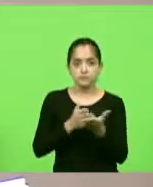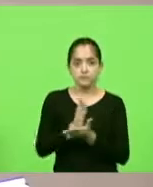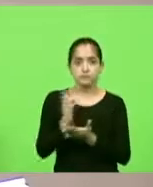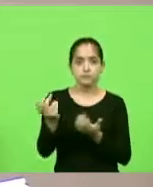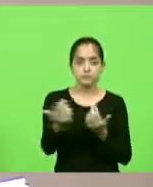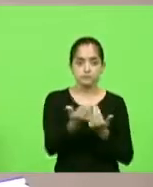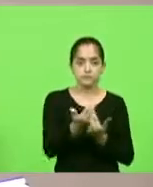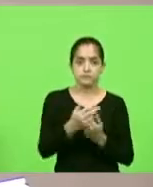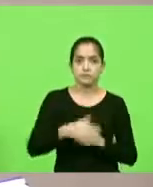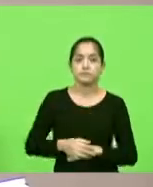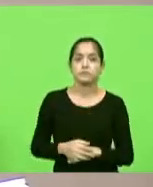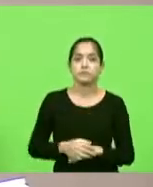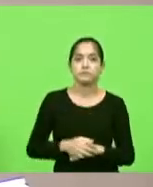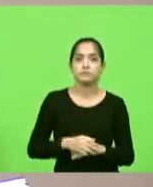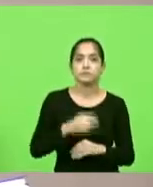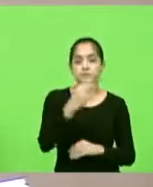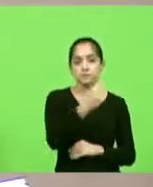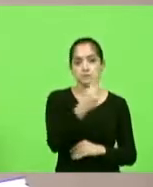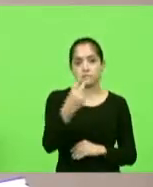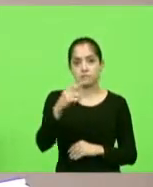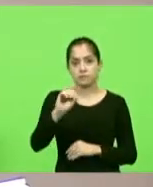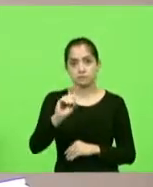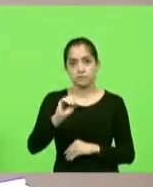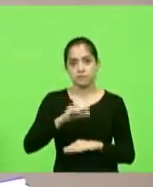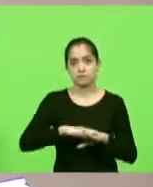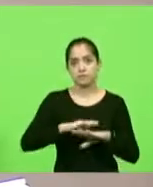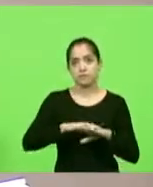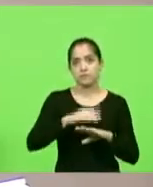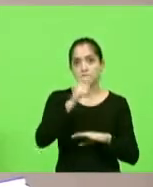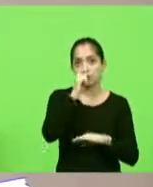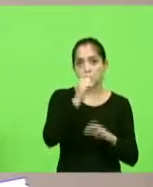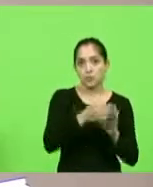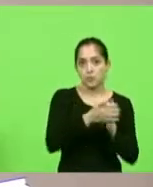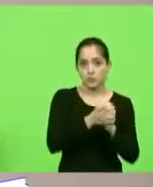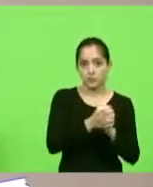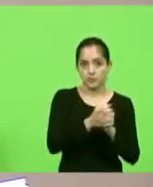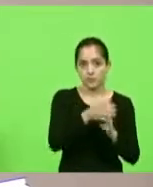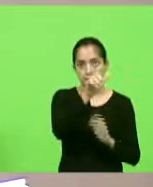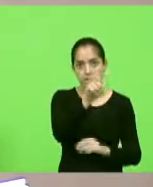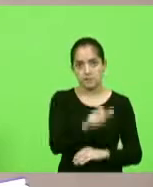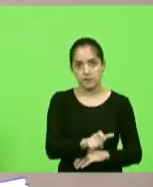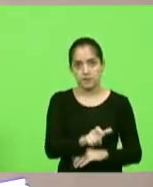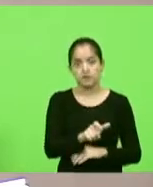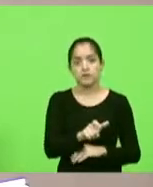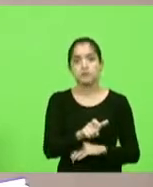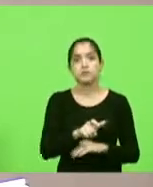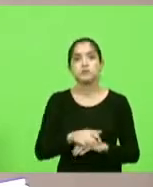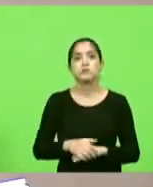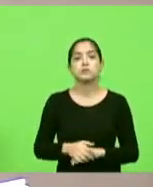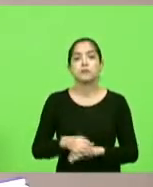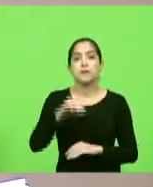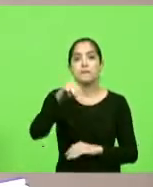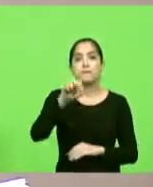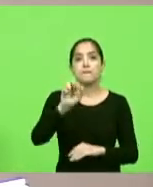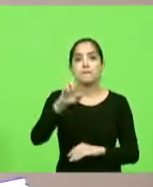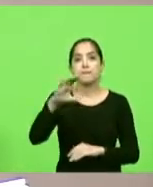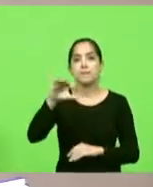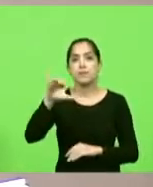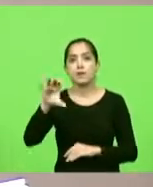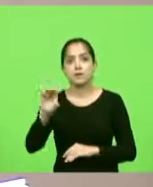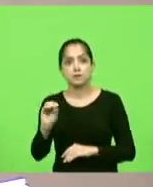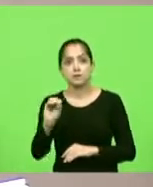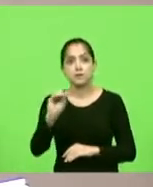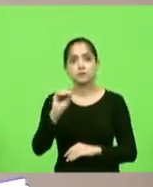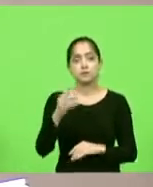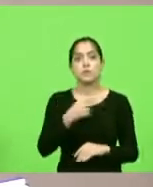por unanimidade. Moção 220, autor deputado João Amin, cumprimentando o doutor Márcio Schaeffler Fontes por sua designação